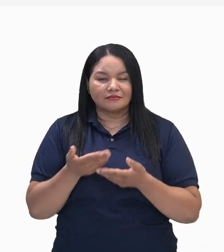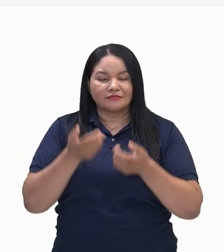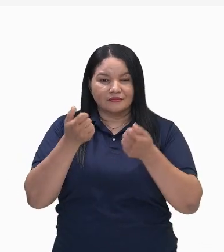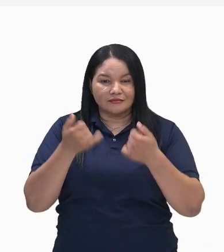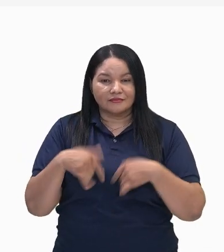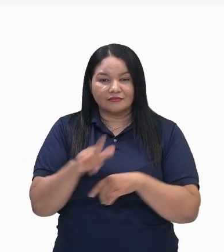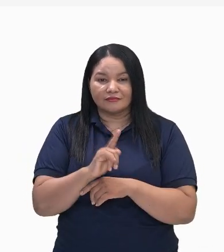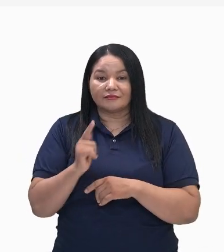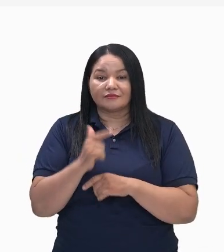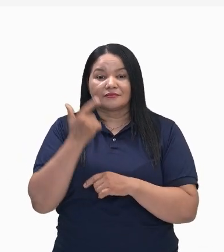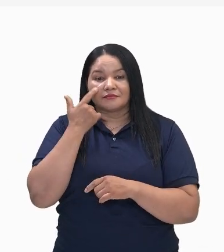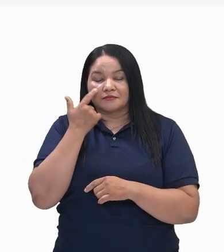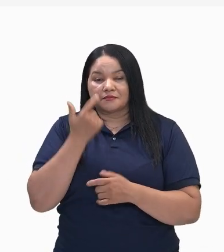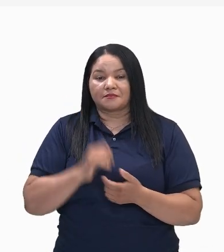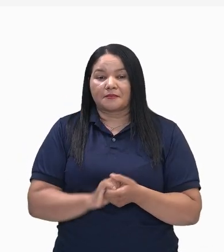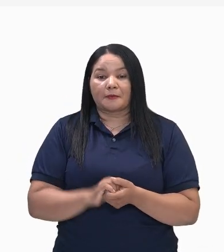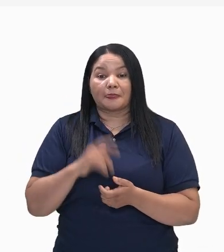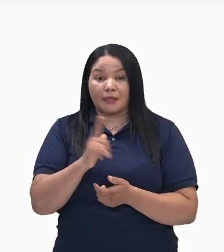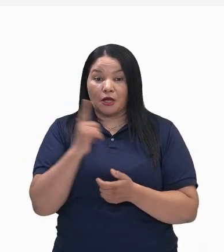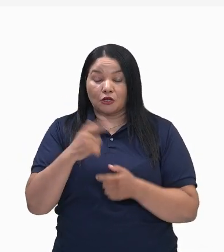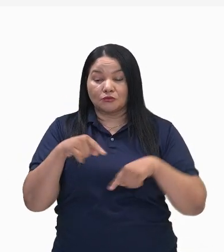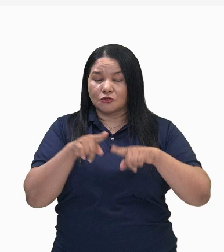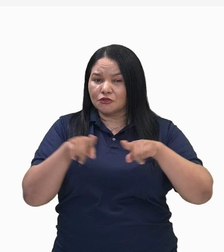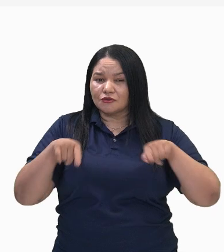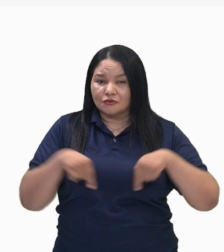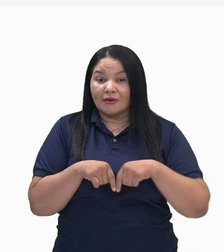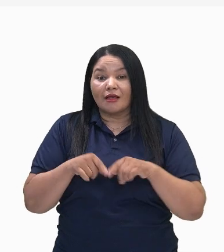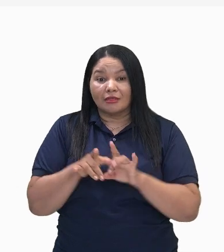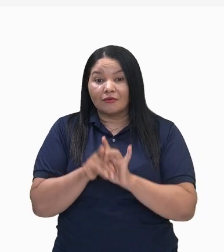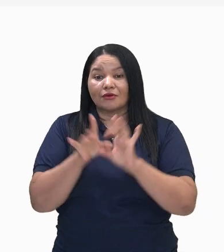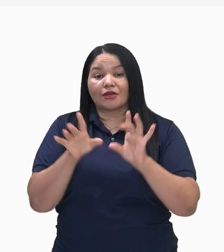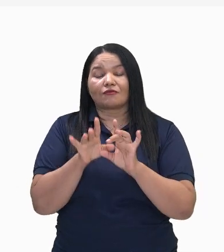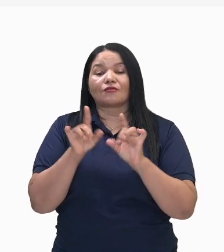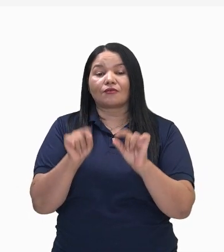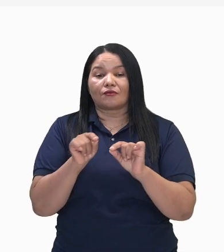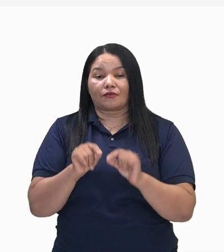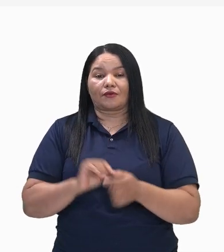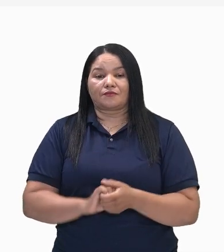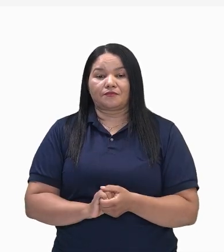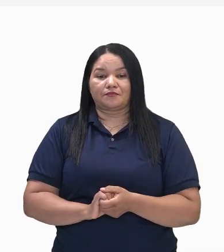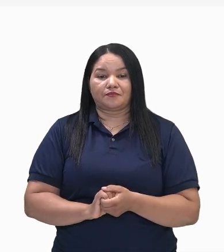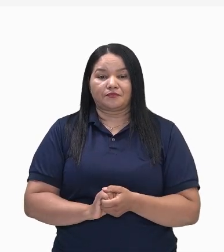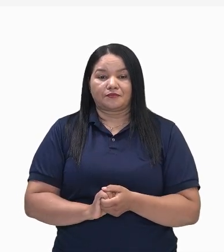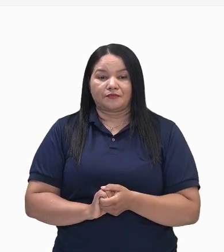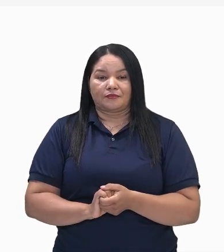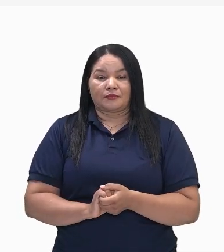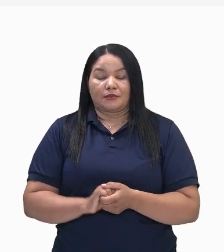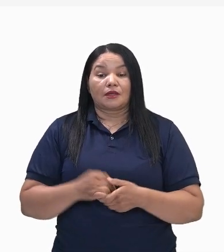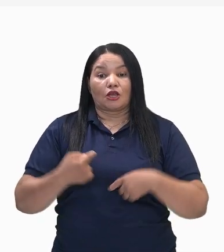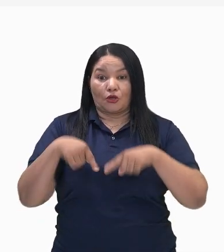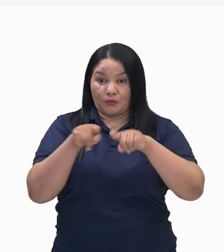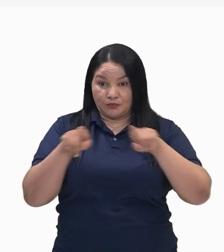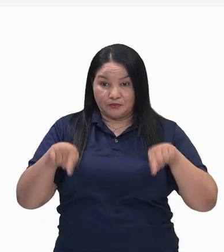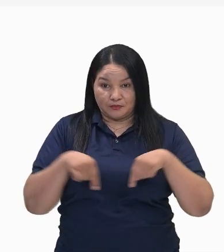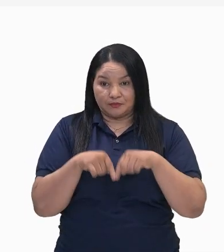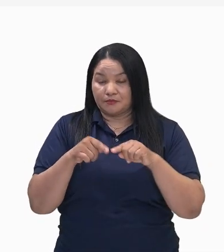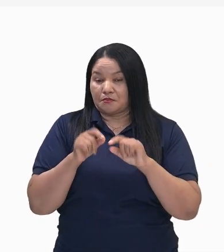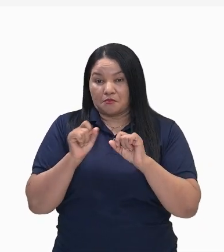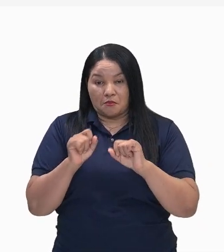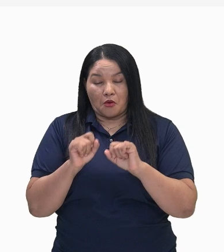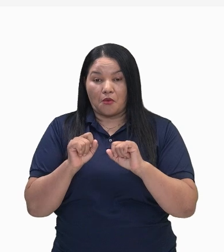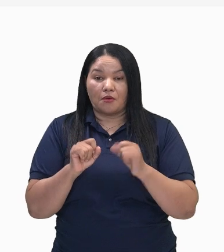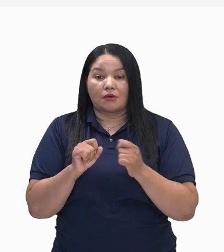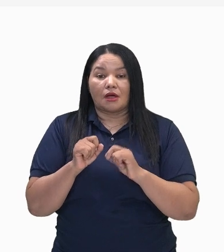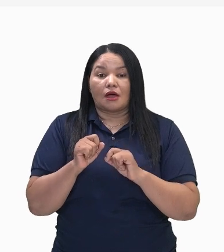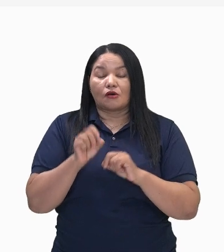sobre os espaços não convencionais. E quais são esses espaços não convencionais? Espaços não convencionais são locais